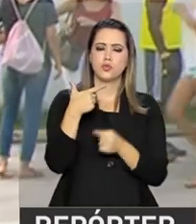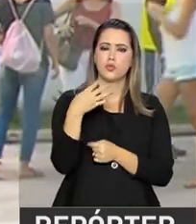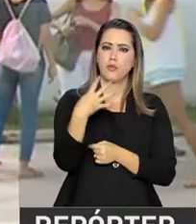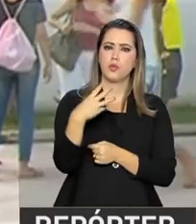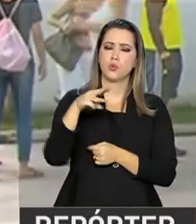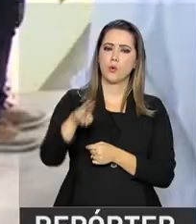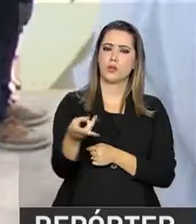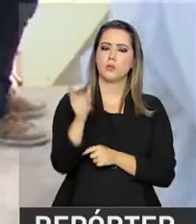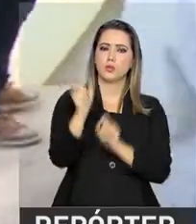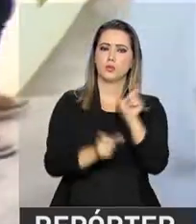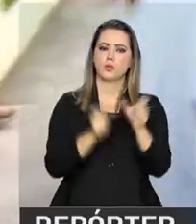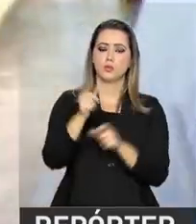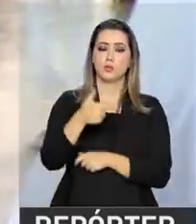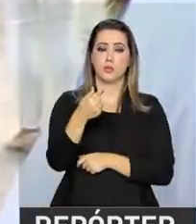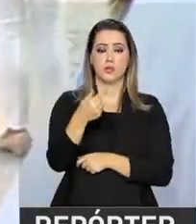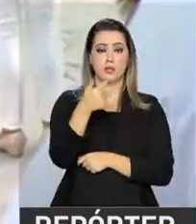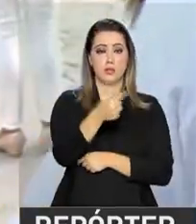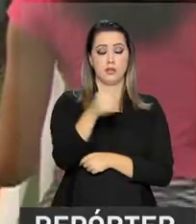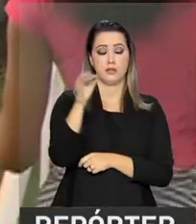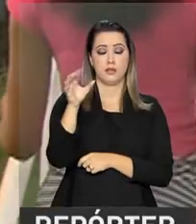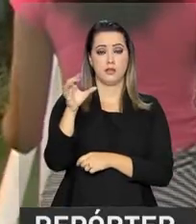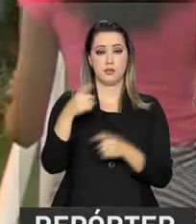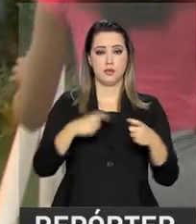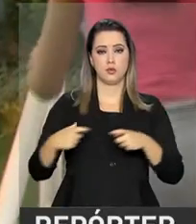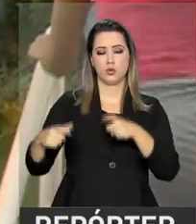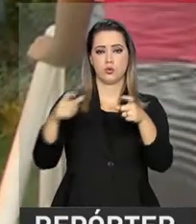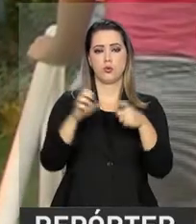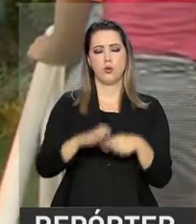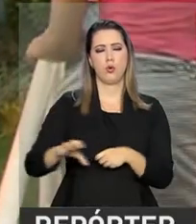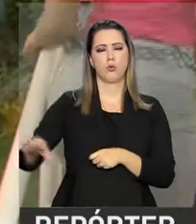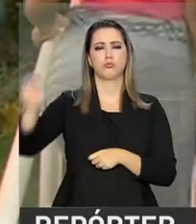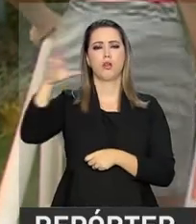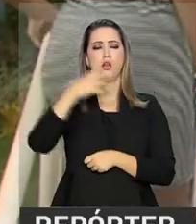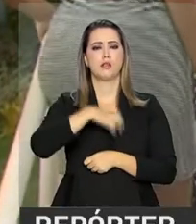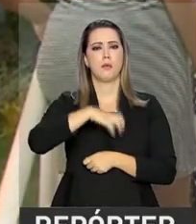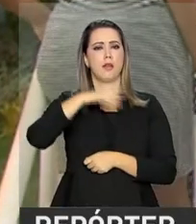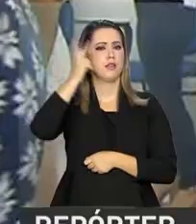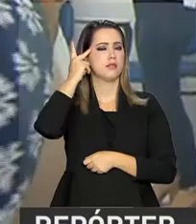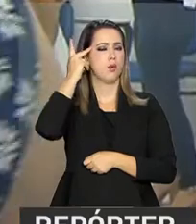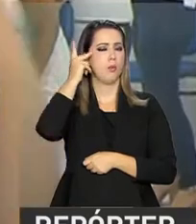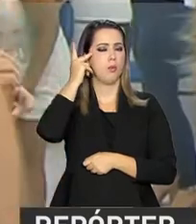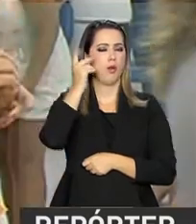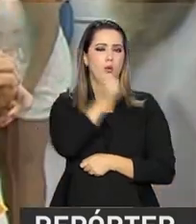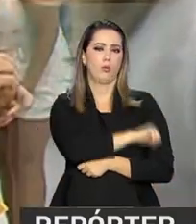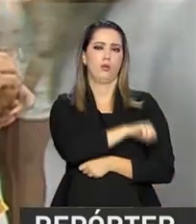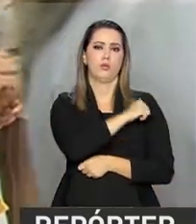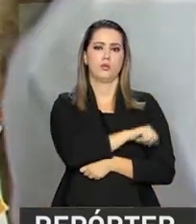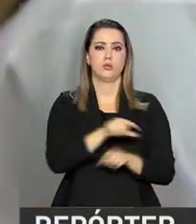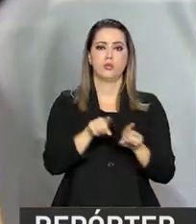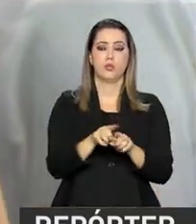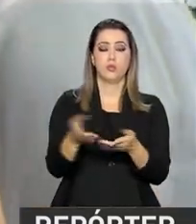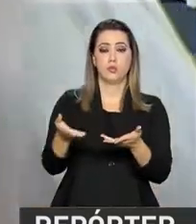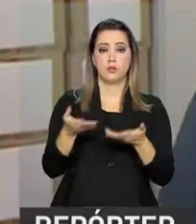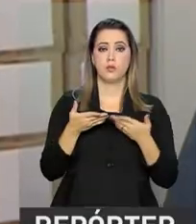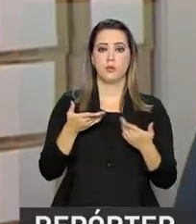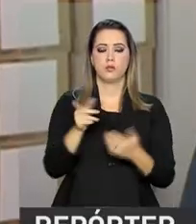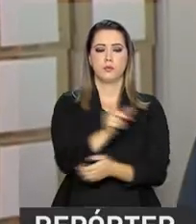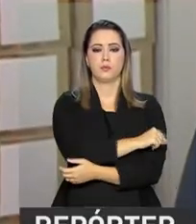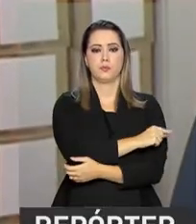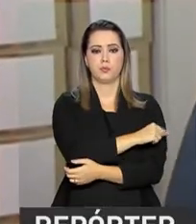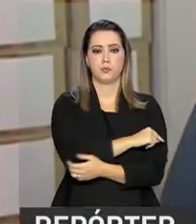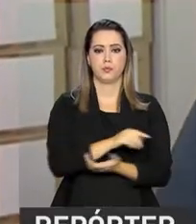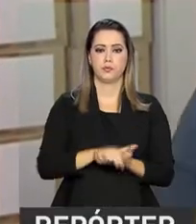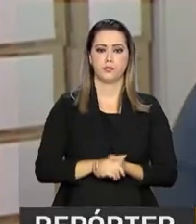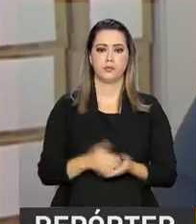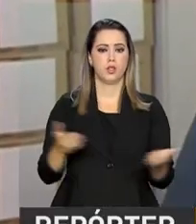milhões de pessoas 77 municípios dos estados da bahia são paulo e do rio de janeiro vão receber as doses agora